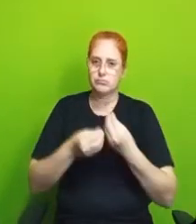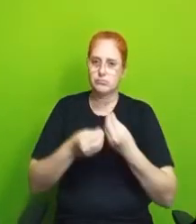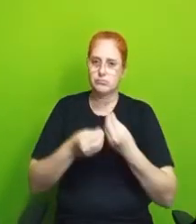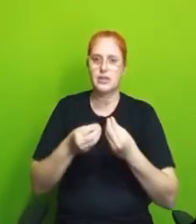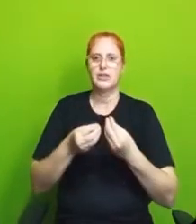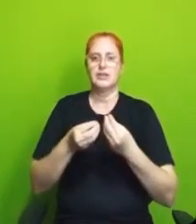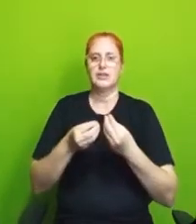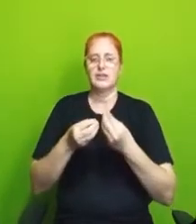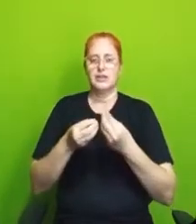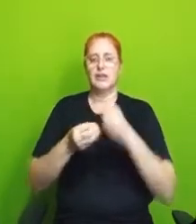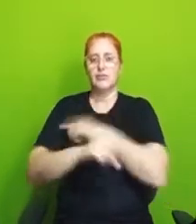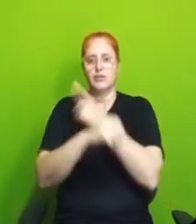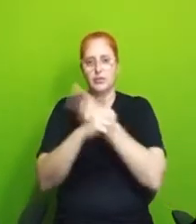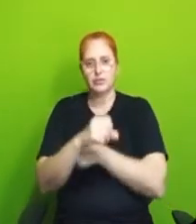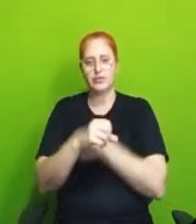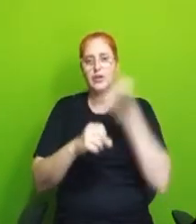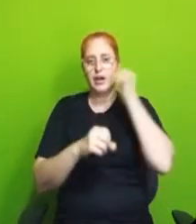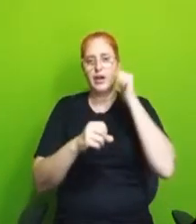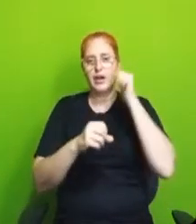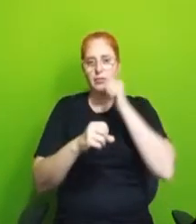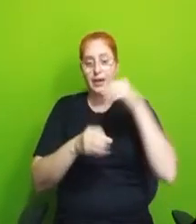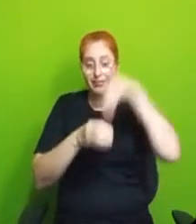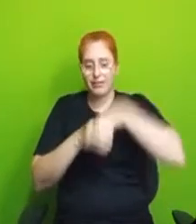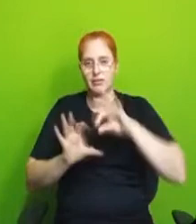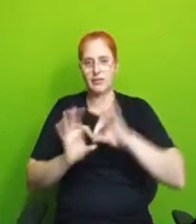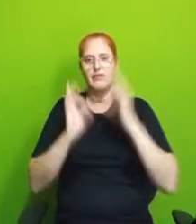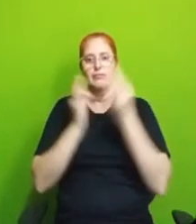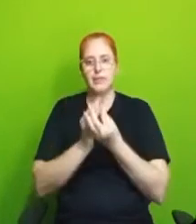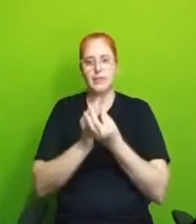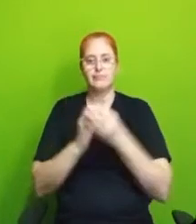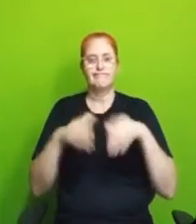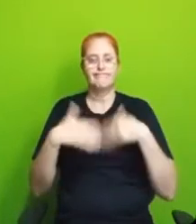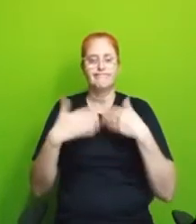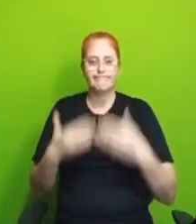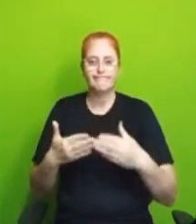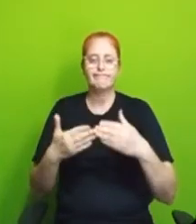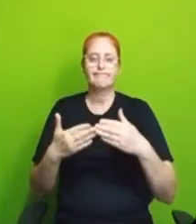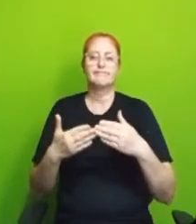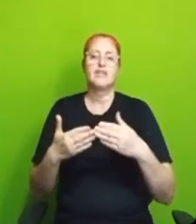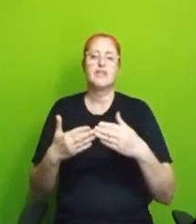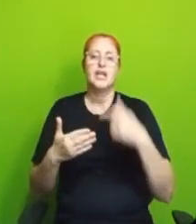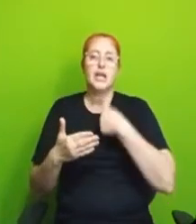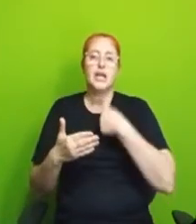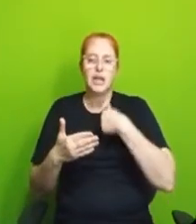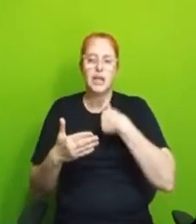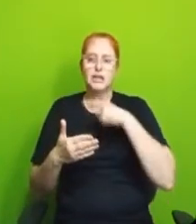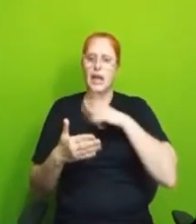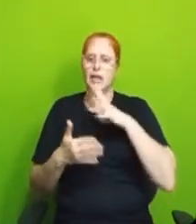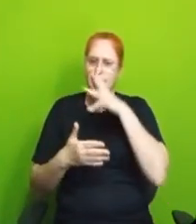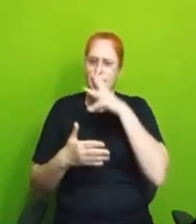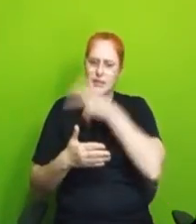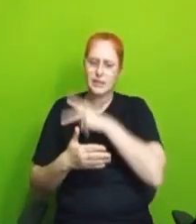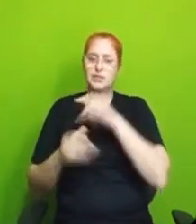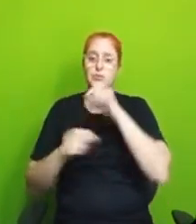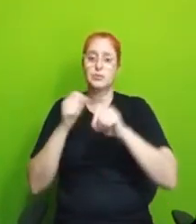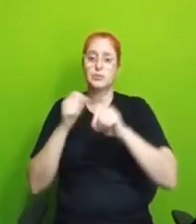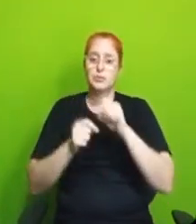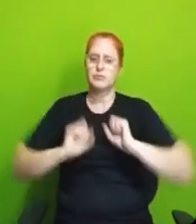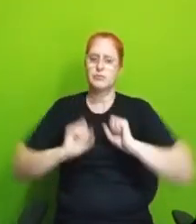né? Como isso caracterizava algumas políticas sociais. Então, eu parto dessa crítica, quer dizer, do esforço